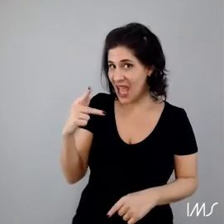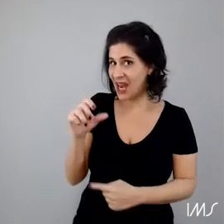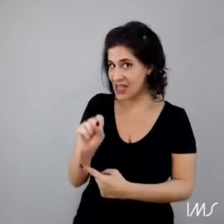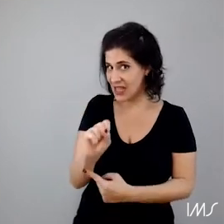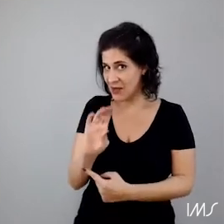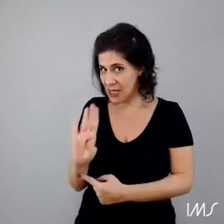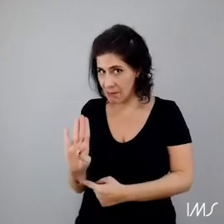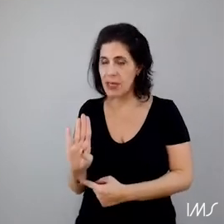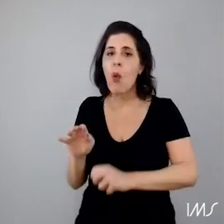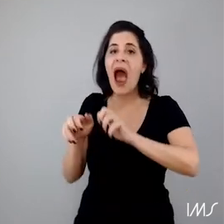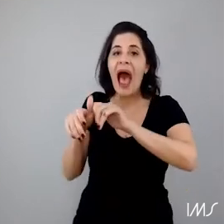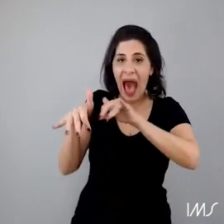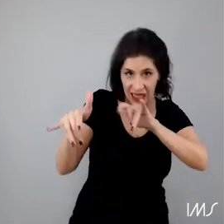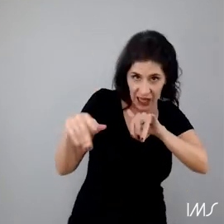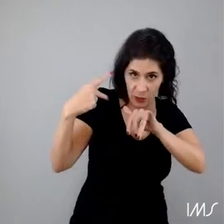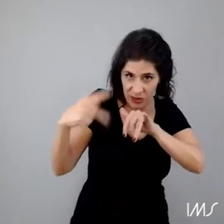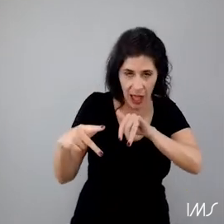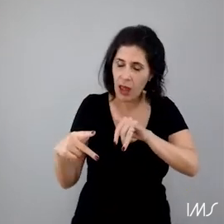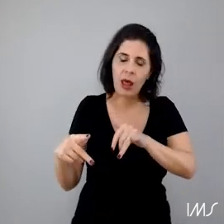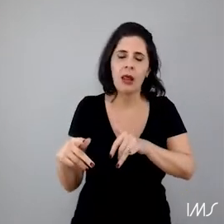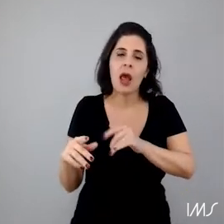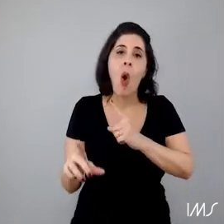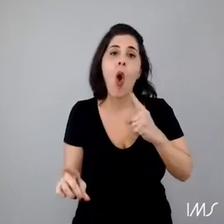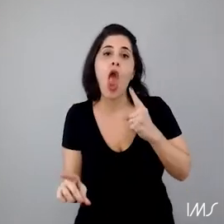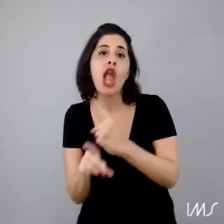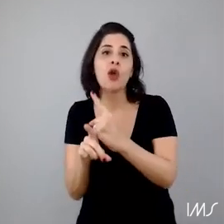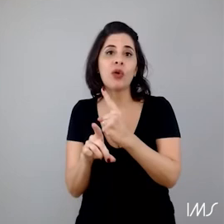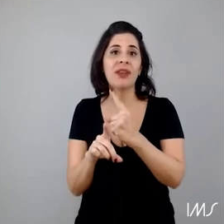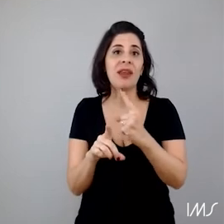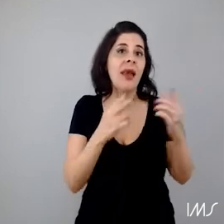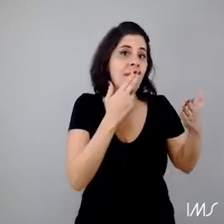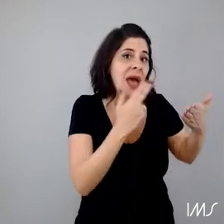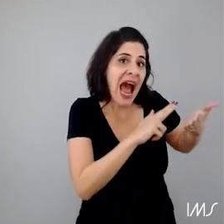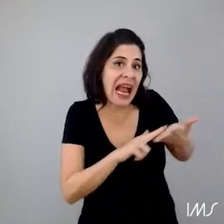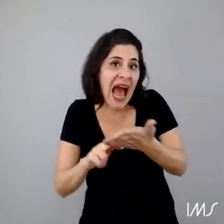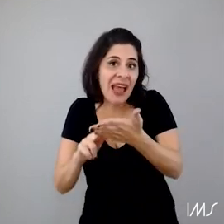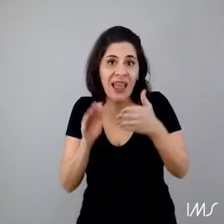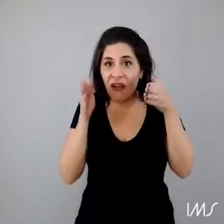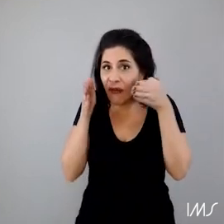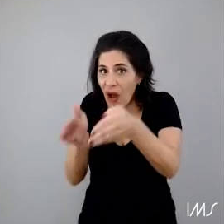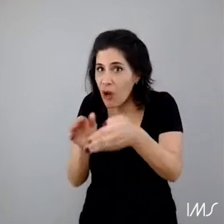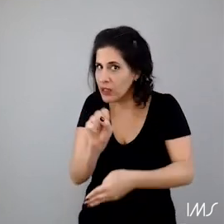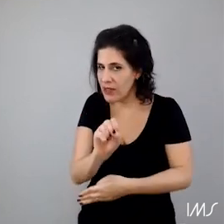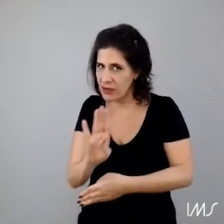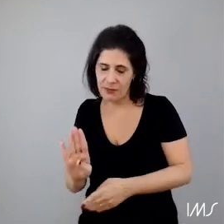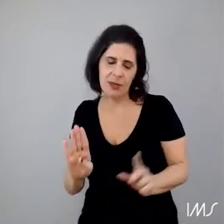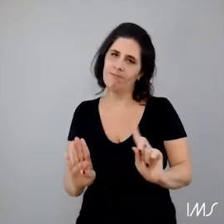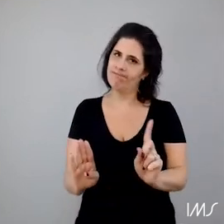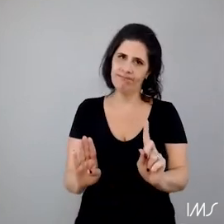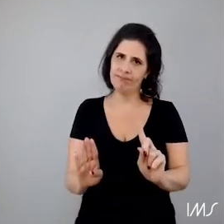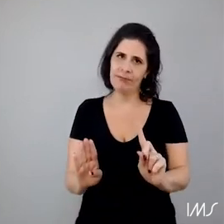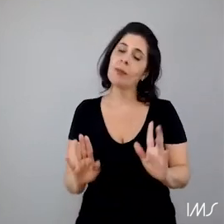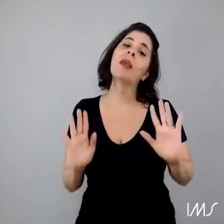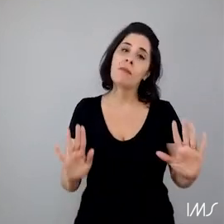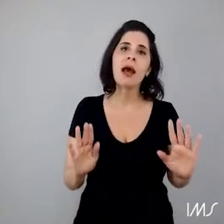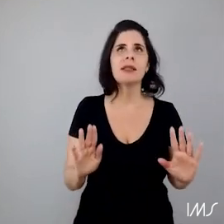tá? Mas nem Alessandra, provavelmente. Não é impossível que de repente ou a gente encontre, porque a Estefânia era muito